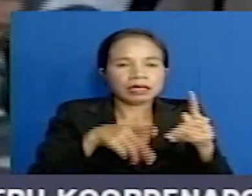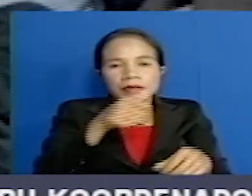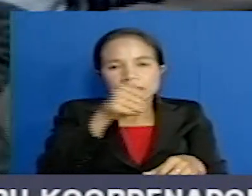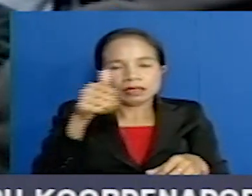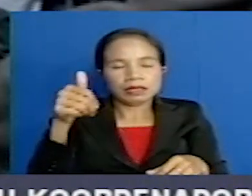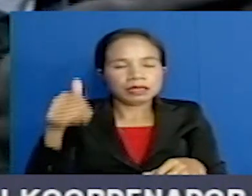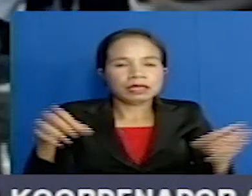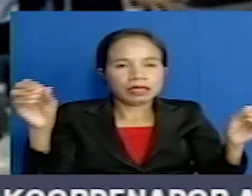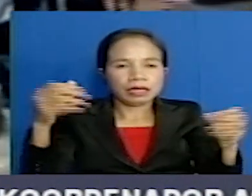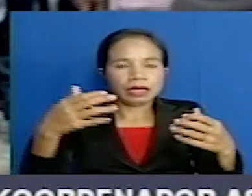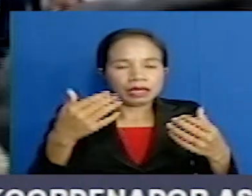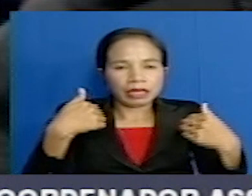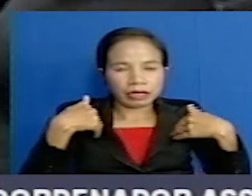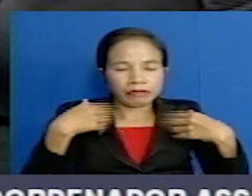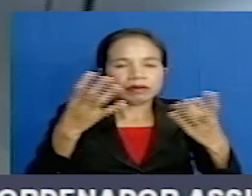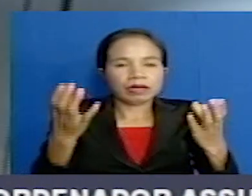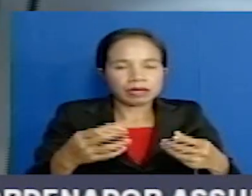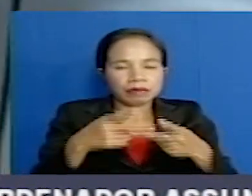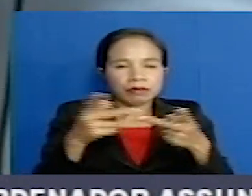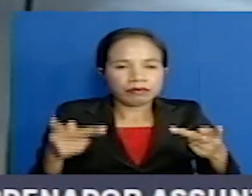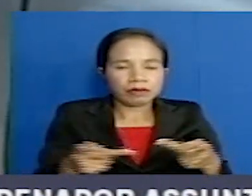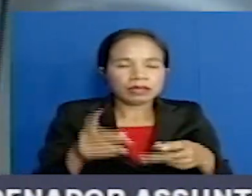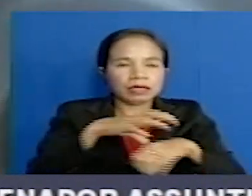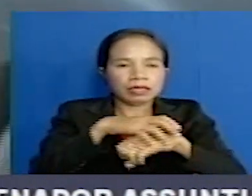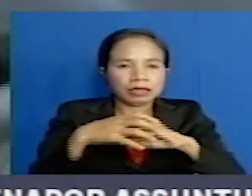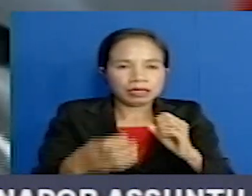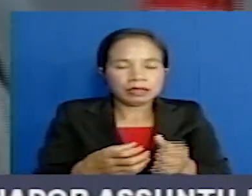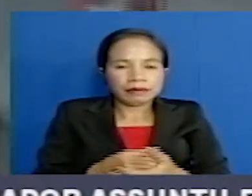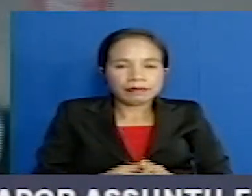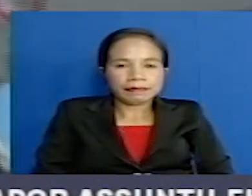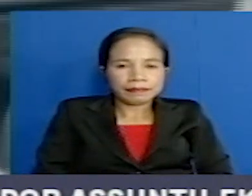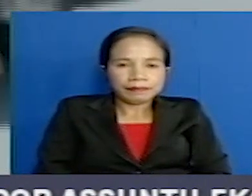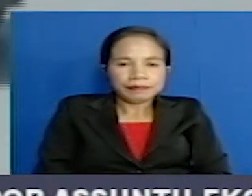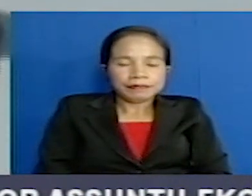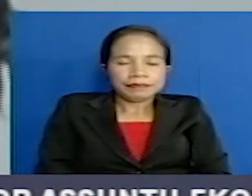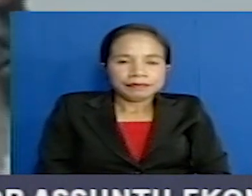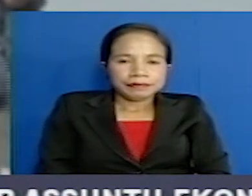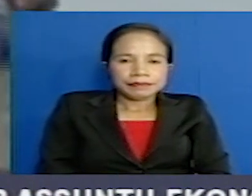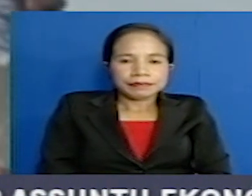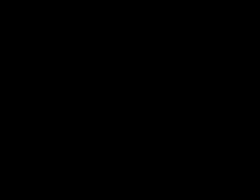balu, nebe ia interesse bafatin rainé. Miguel Faluchai, Bento Martins, RTL.